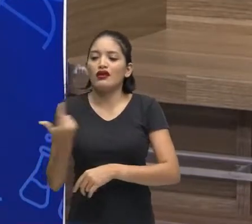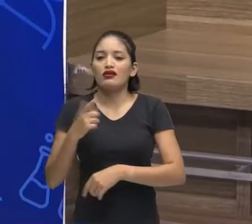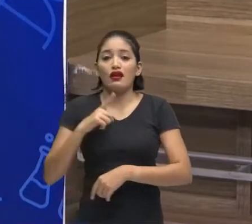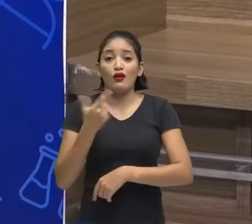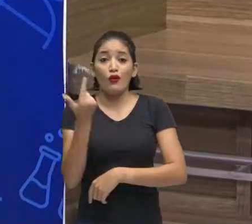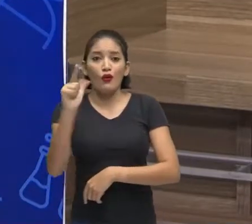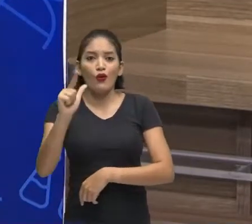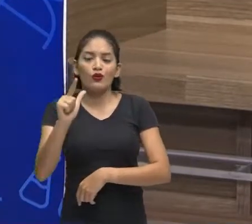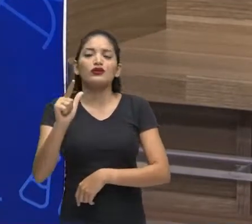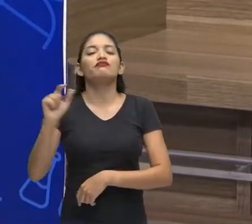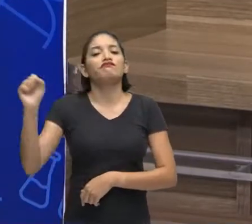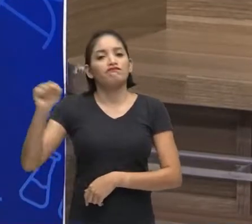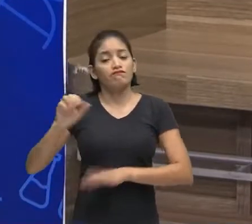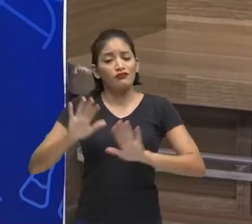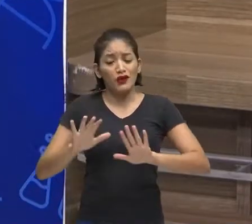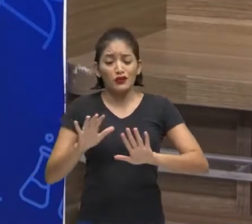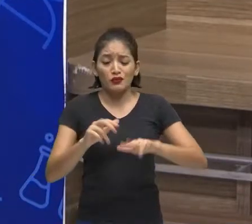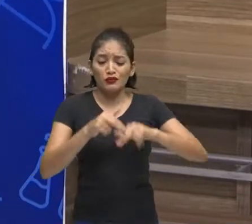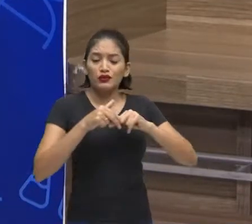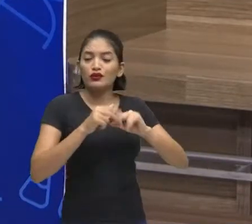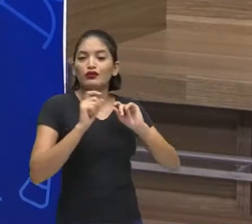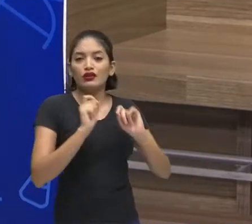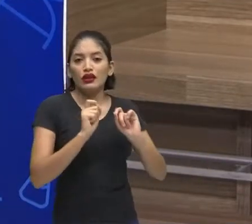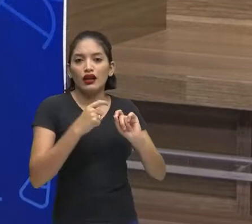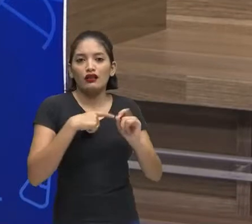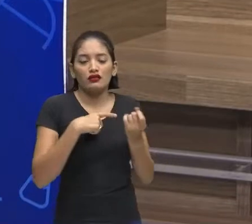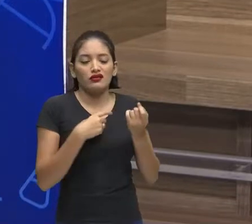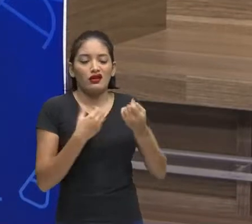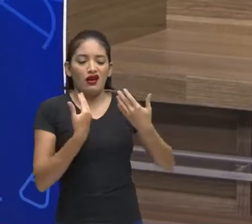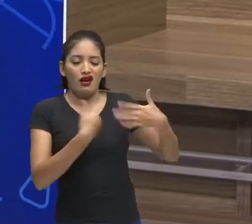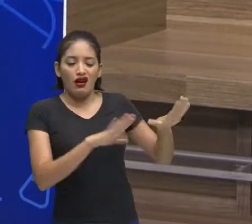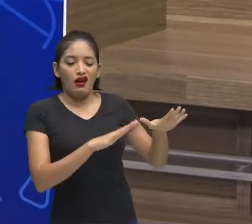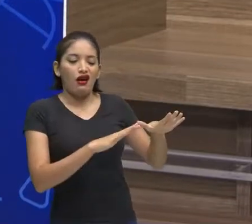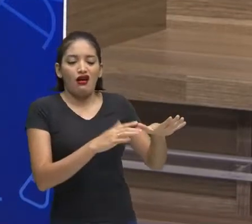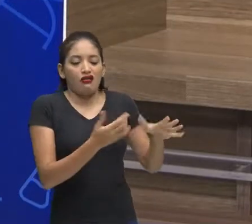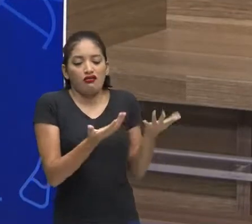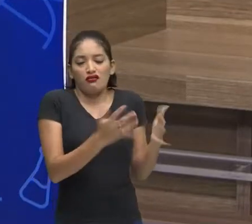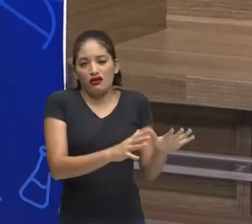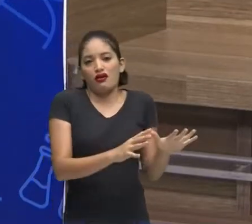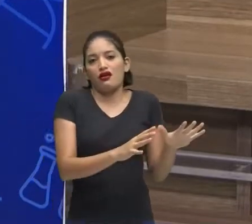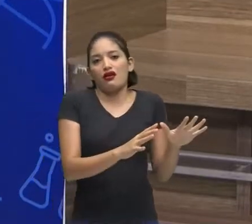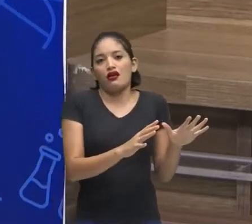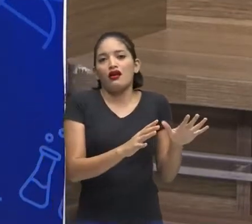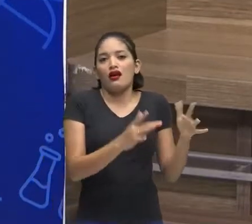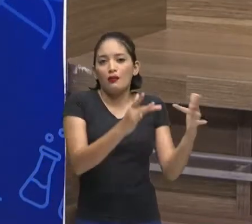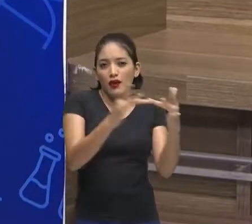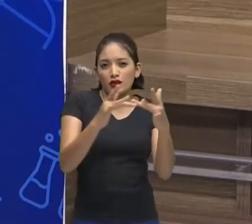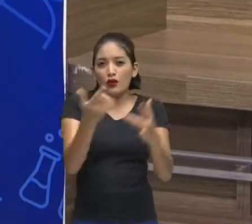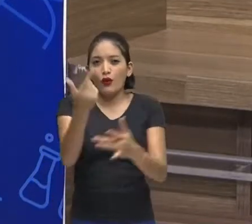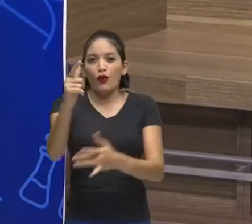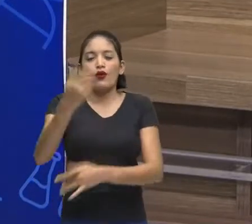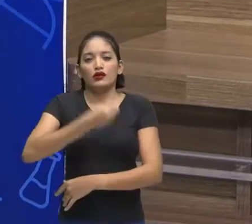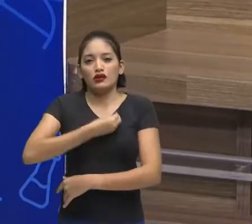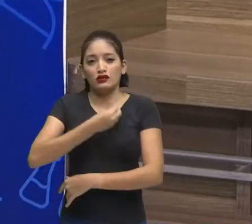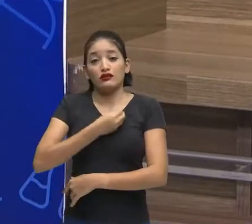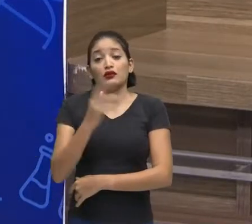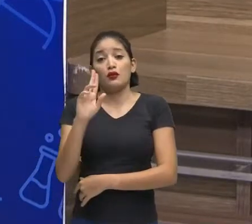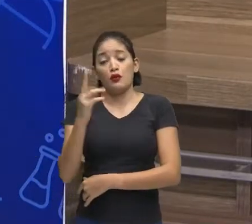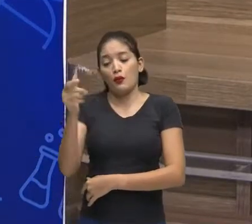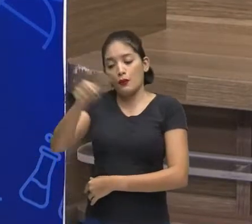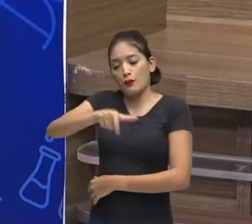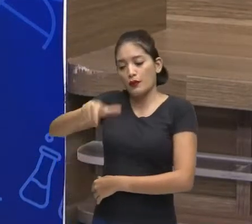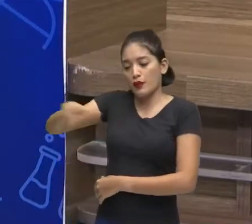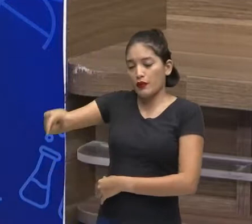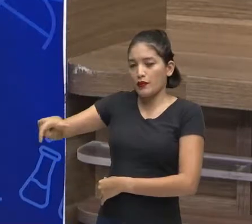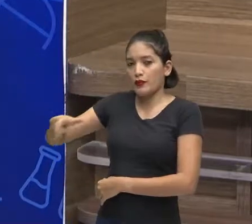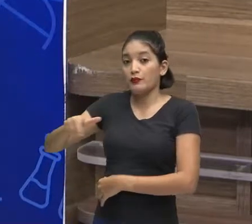mas não é por isso que a gente realmente vai deixar de se conectar com as outras vidas, com as outras pessoas. E por